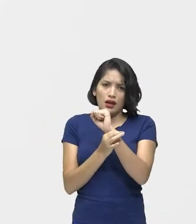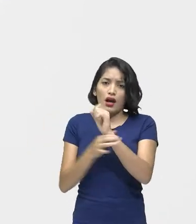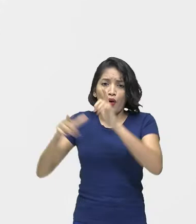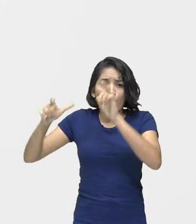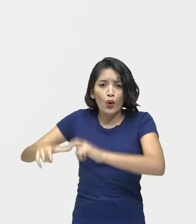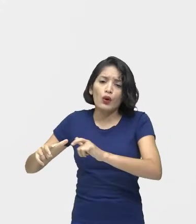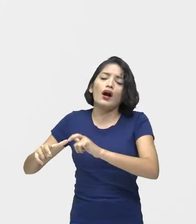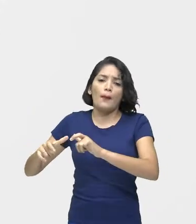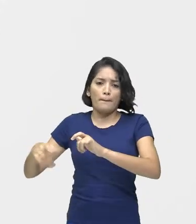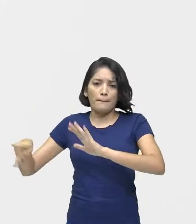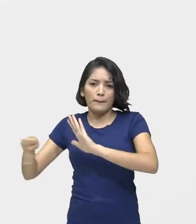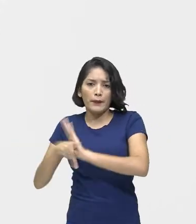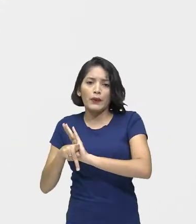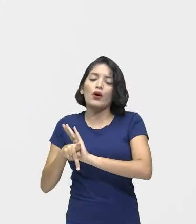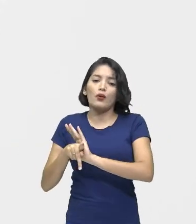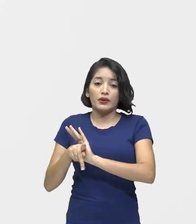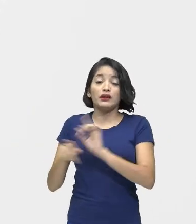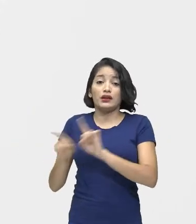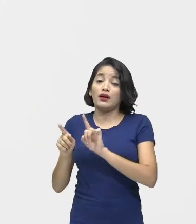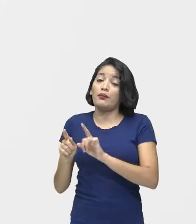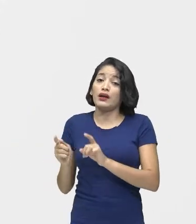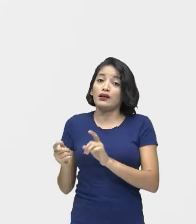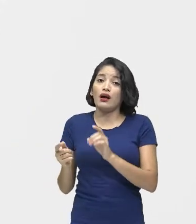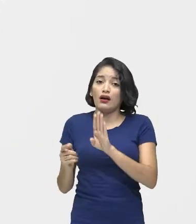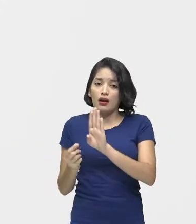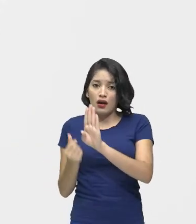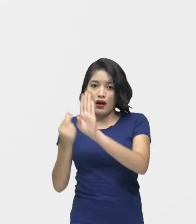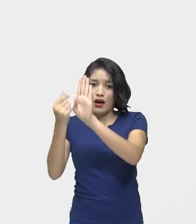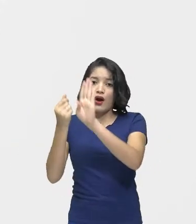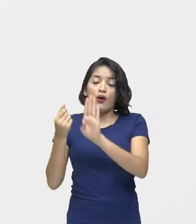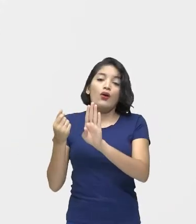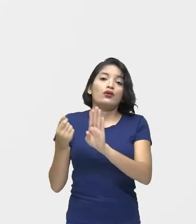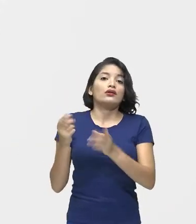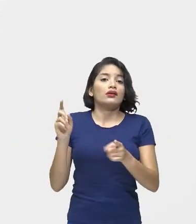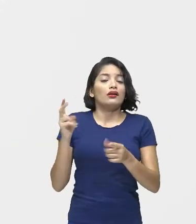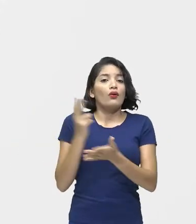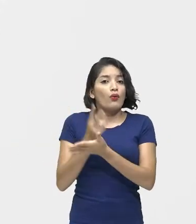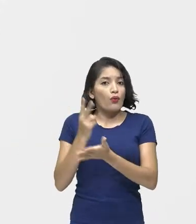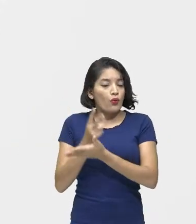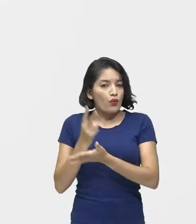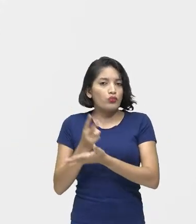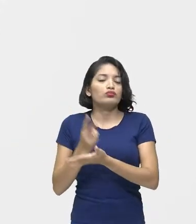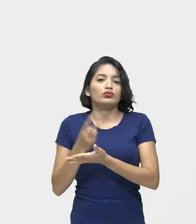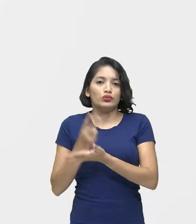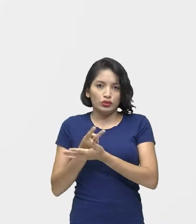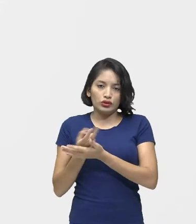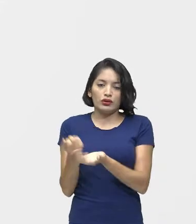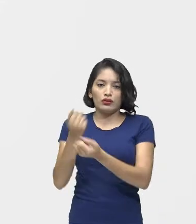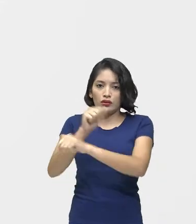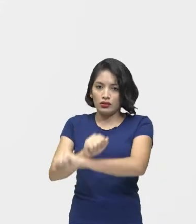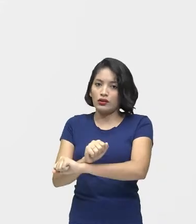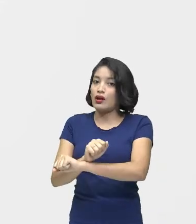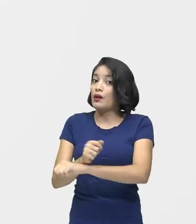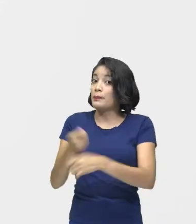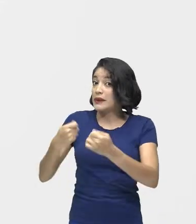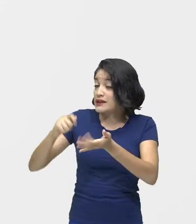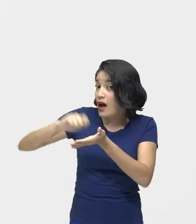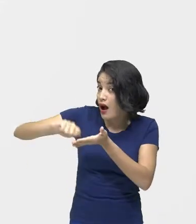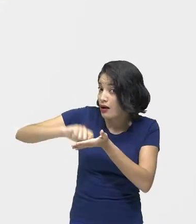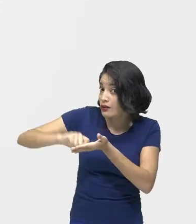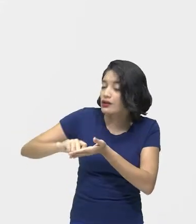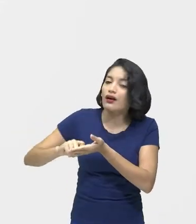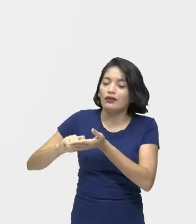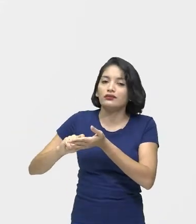da burguesia, manteve a escravidão, anotem aí, oitavo ano, esse ponto, porque ele vai aparecer mais para frente em alguma